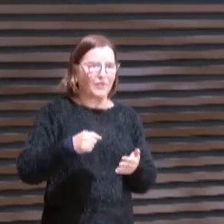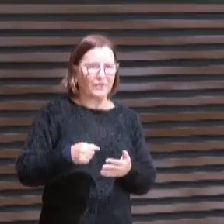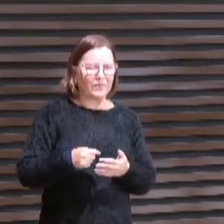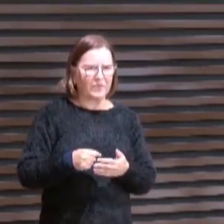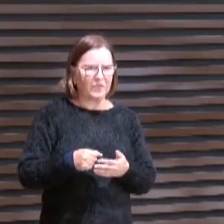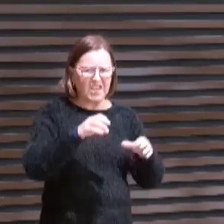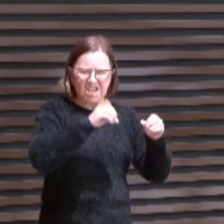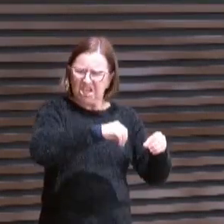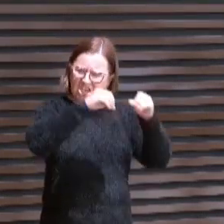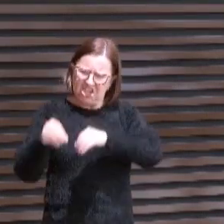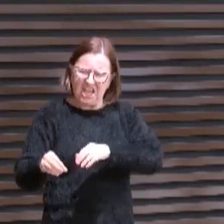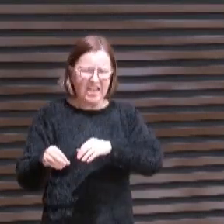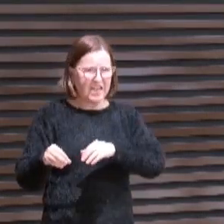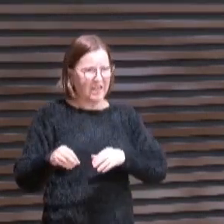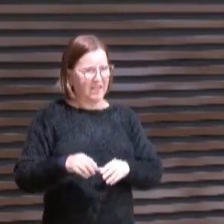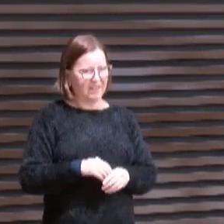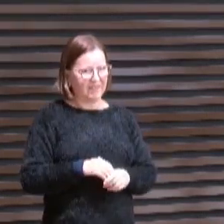Tira esse velho daí!